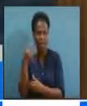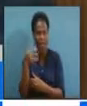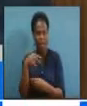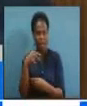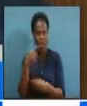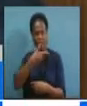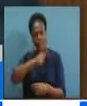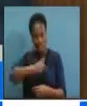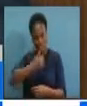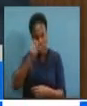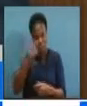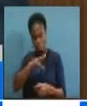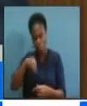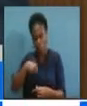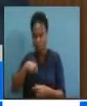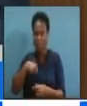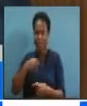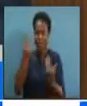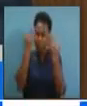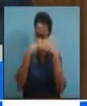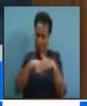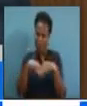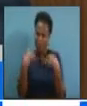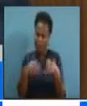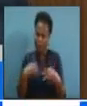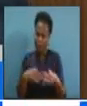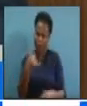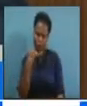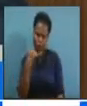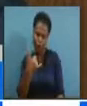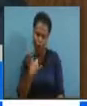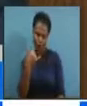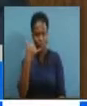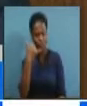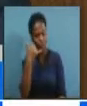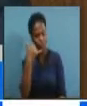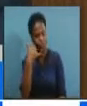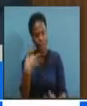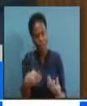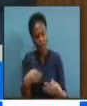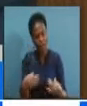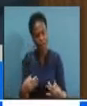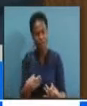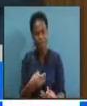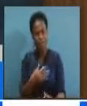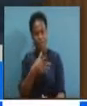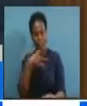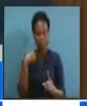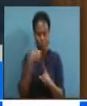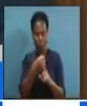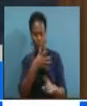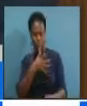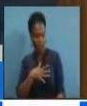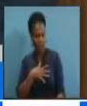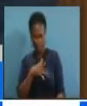pequeno almoço comigo e à noite estava insistentemente a telefonar-me e a desafiar-me que